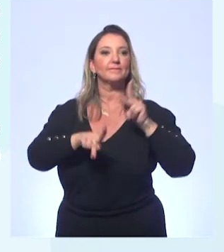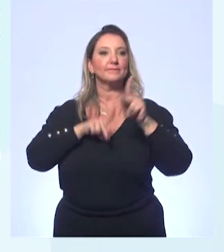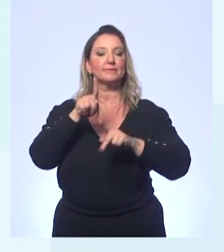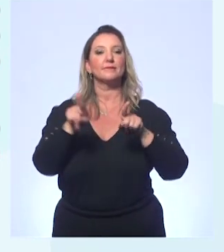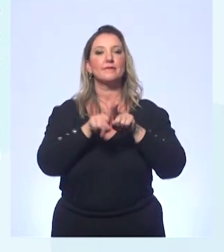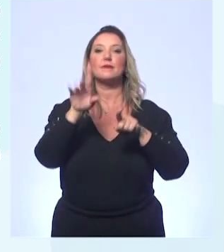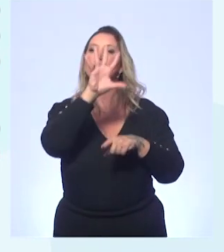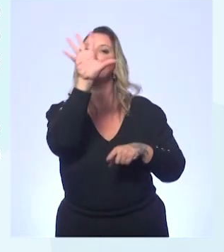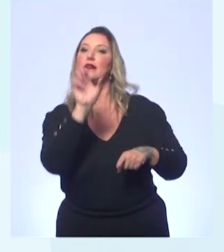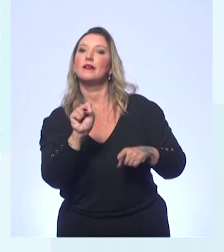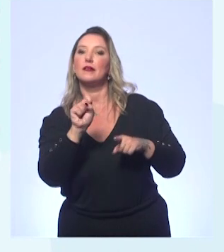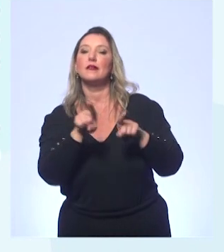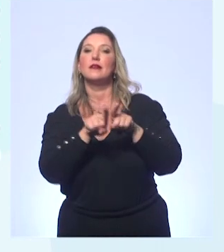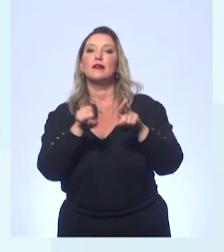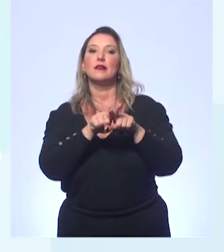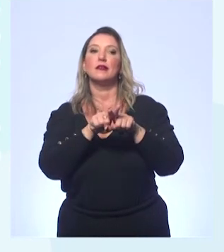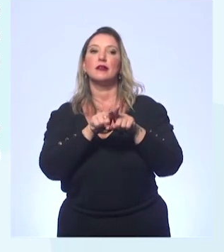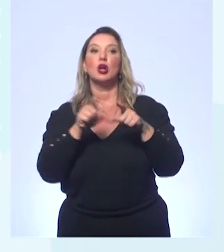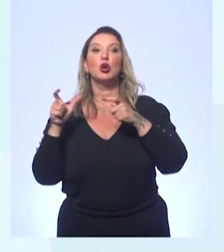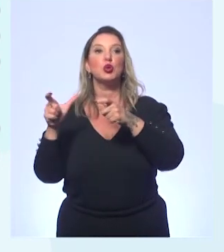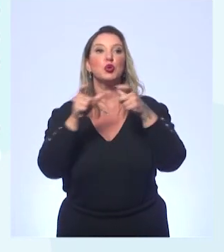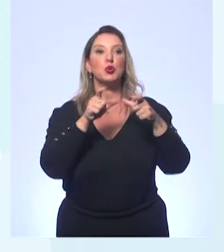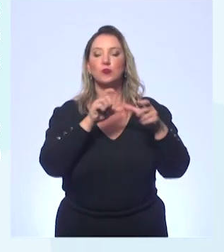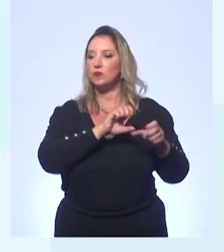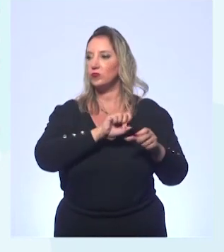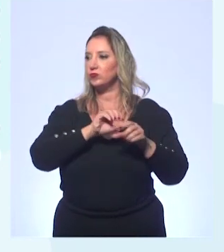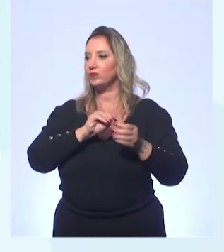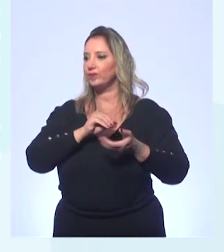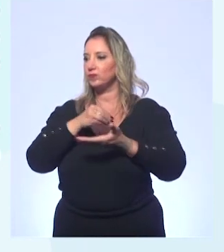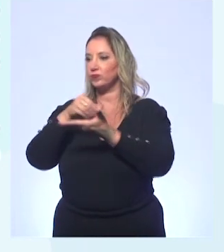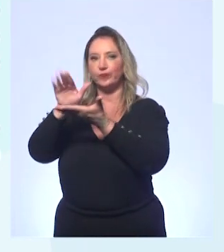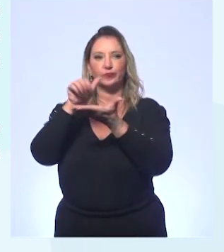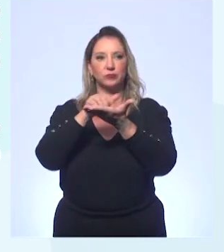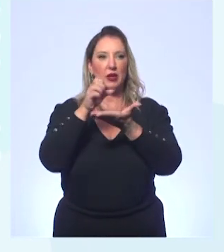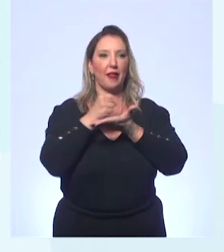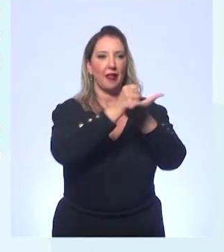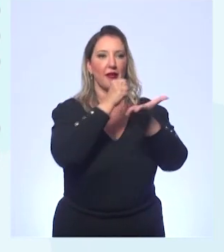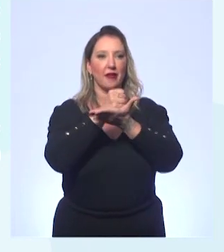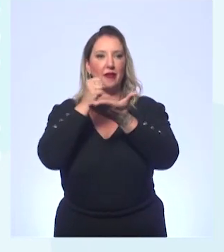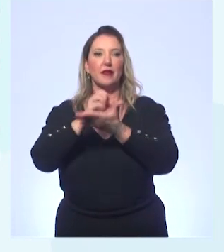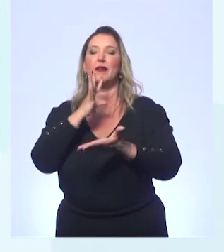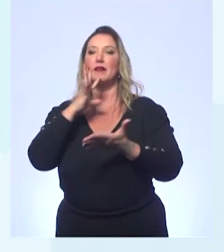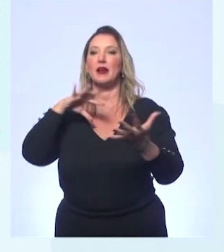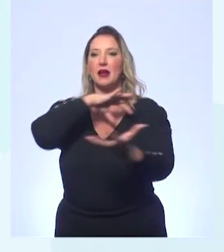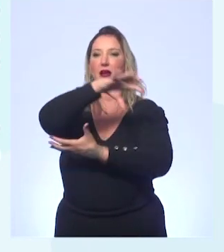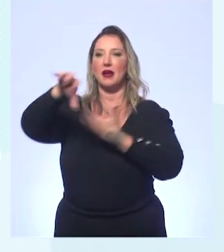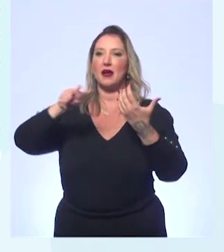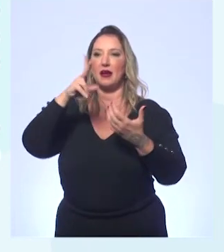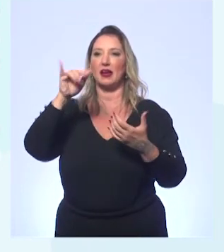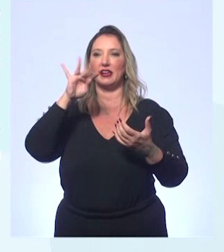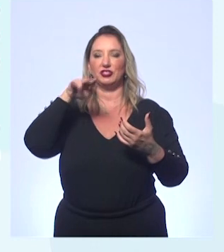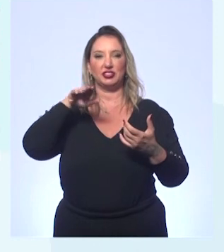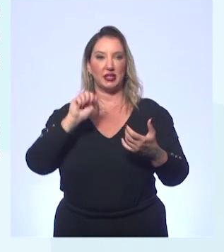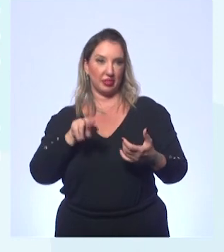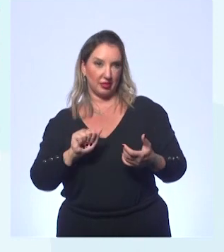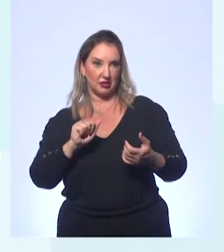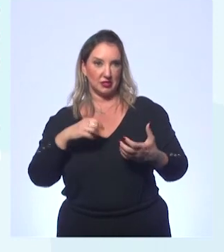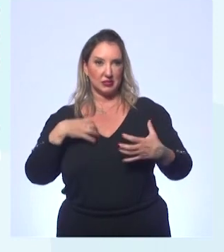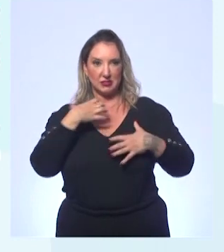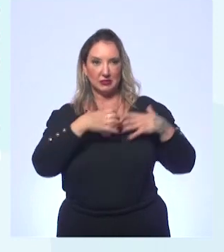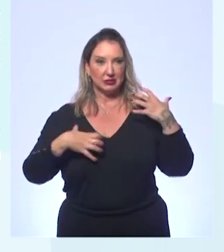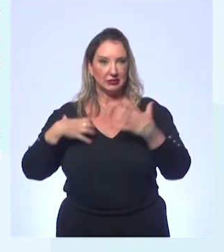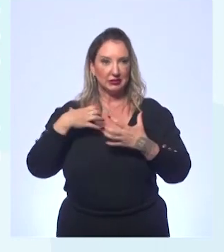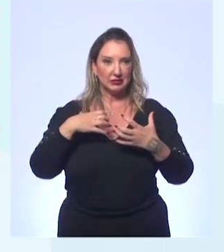na África quanto para os locais onde eles foram levados. Aí nós conhecemos a Revolução Haitiana, falamos um pouco sobre a revolta